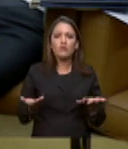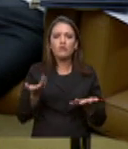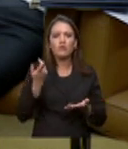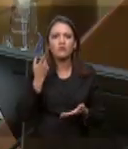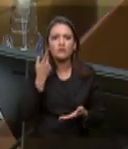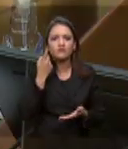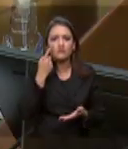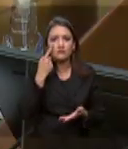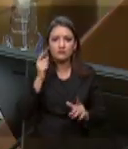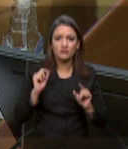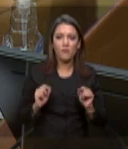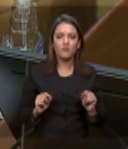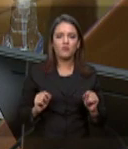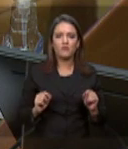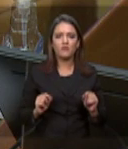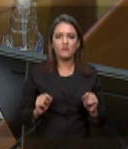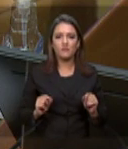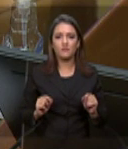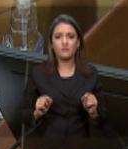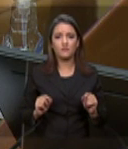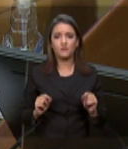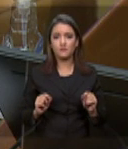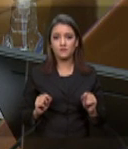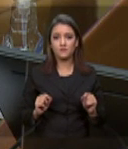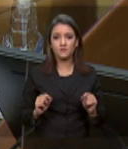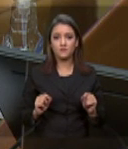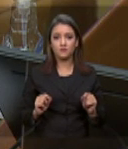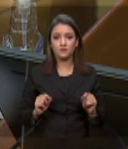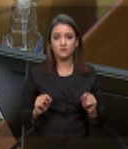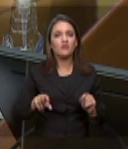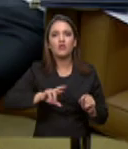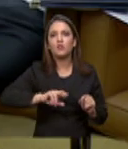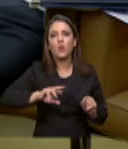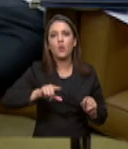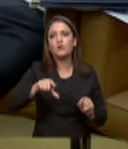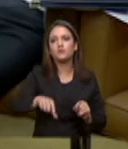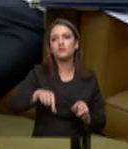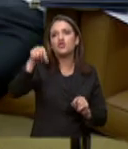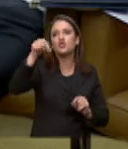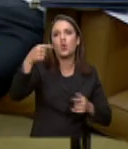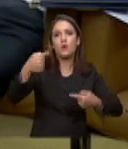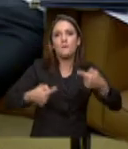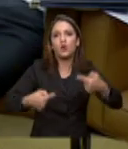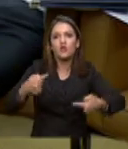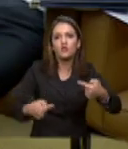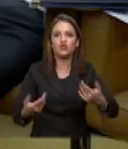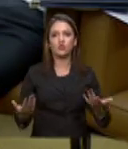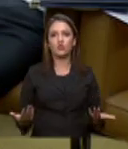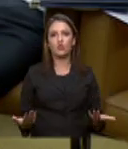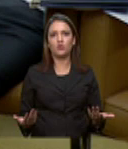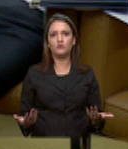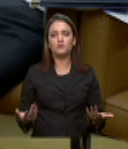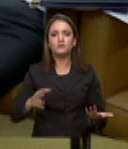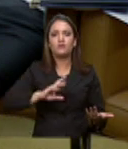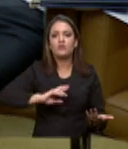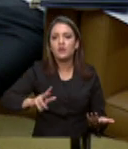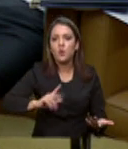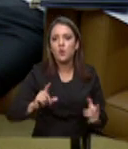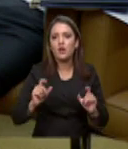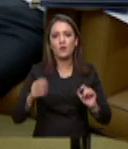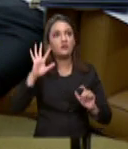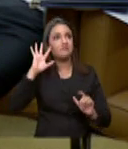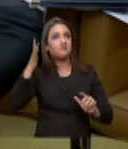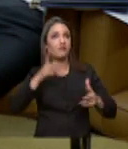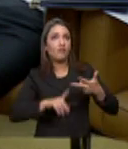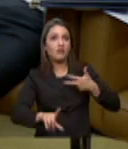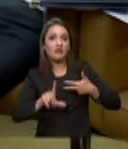evidentemente, não se trata de uma escolha política, não se trata de uma definição